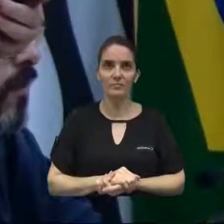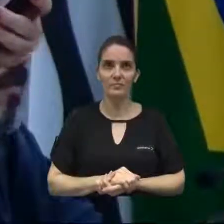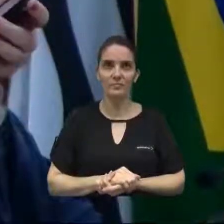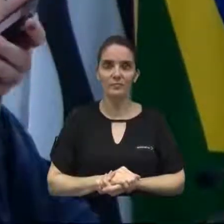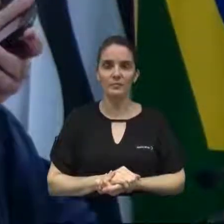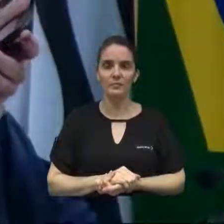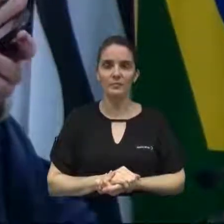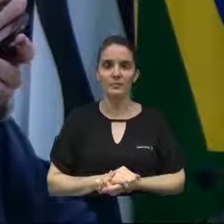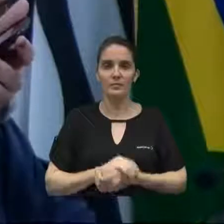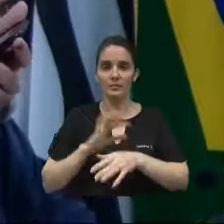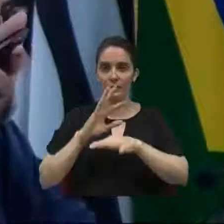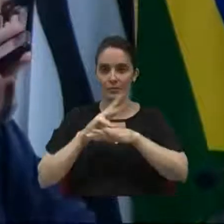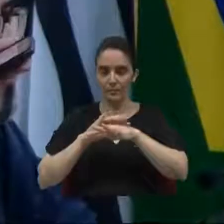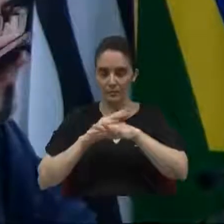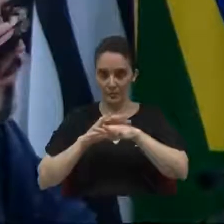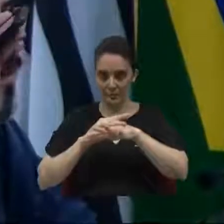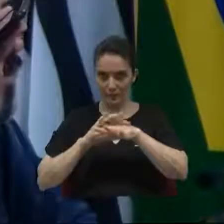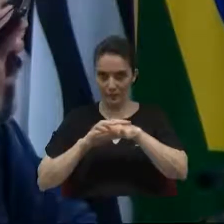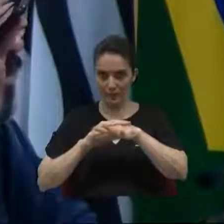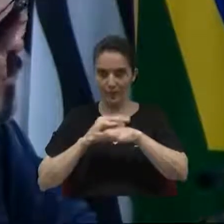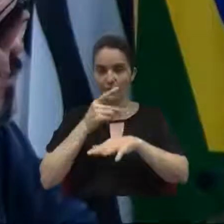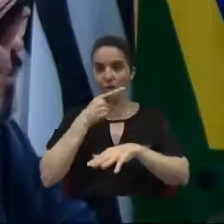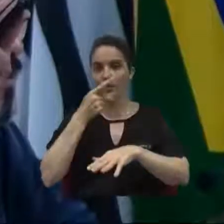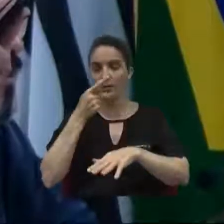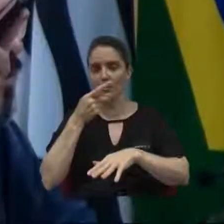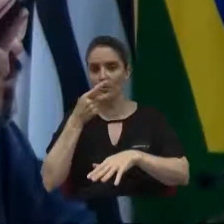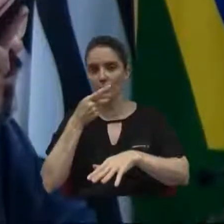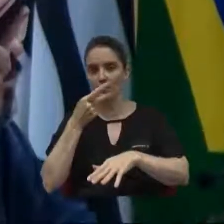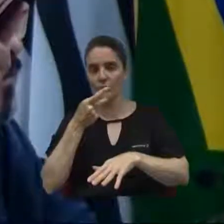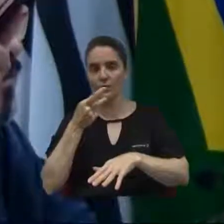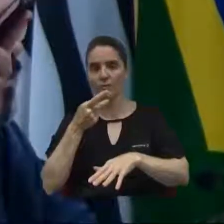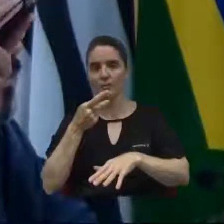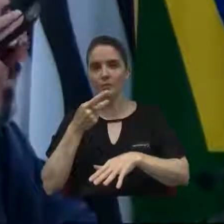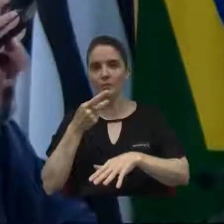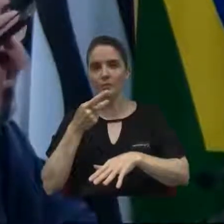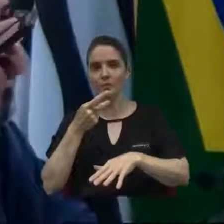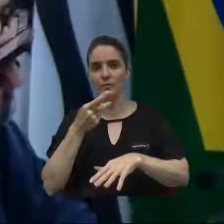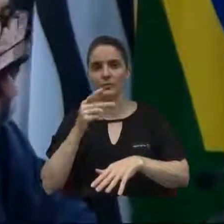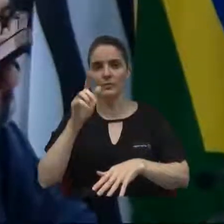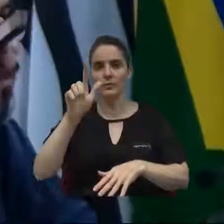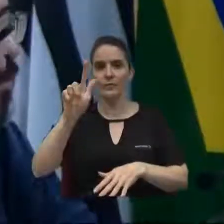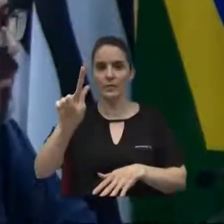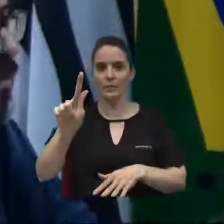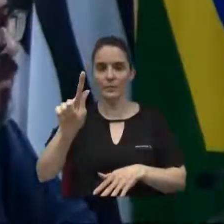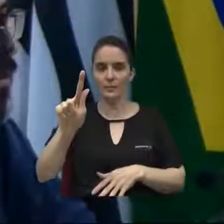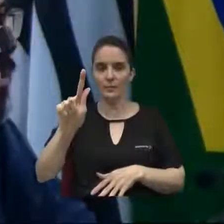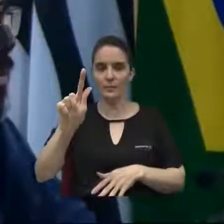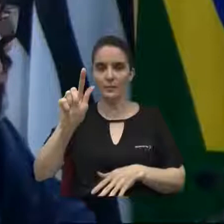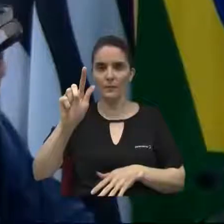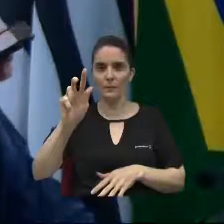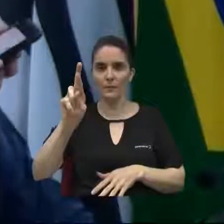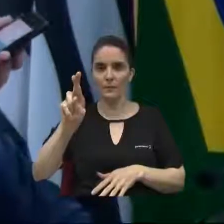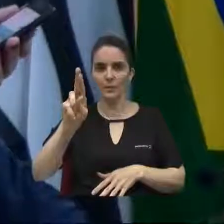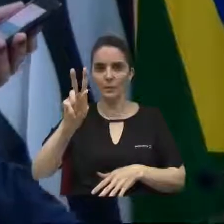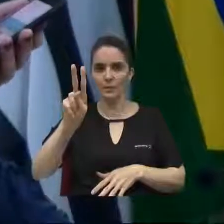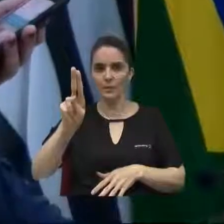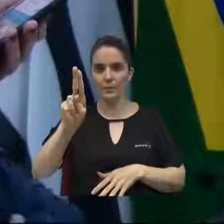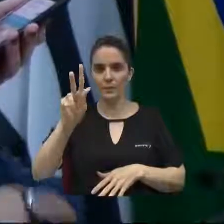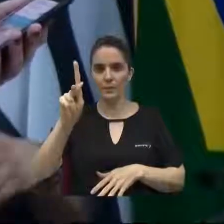É a doença que, só corrigindo, chama CRUP. Nos dias de hoje, é uma